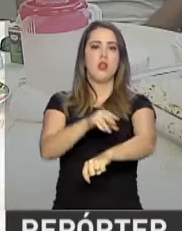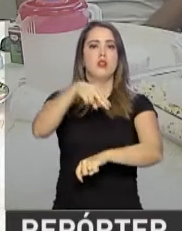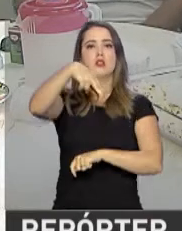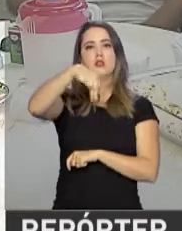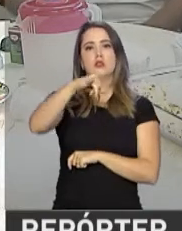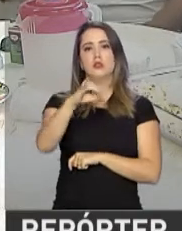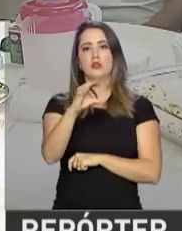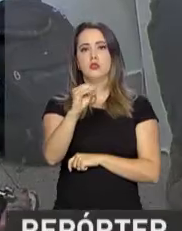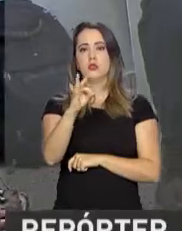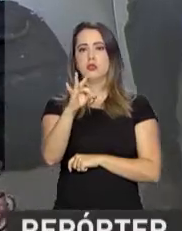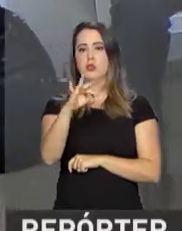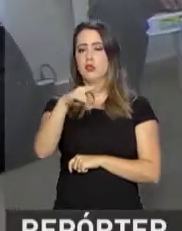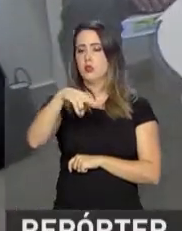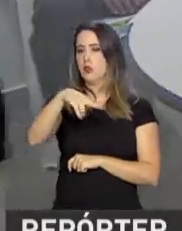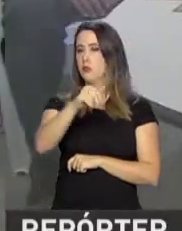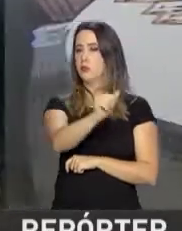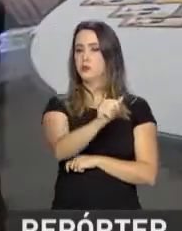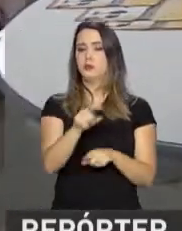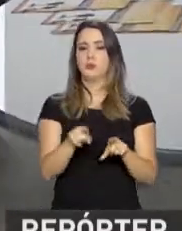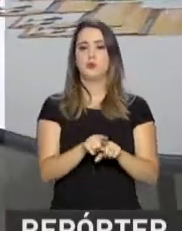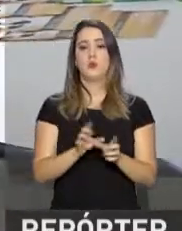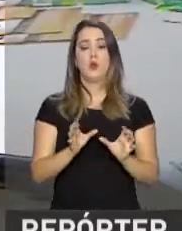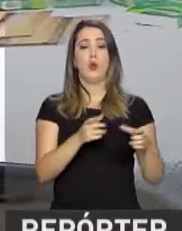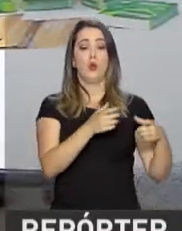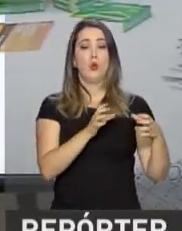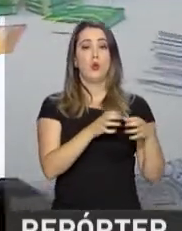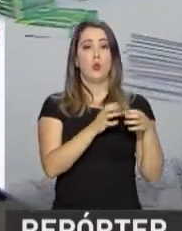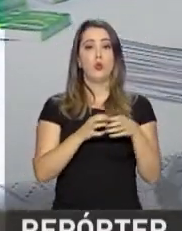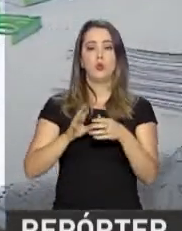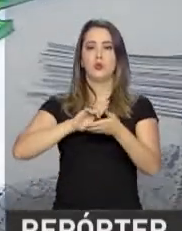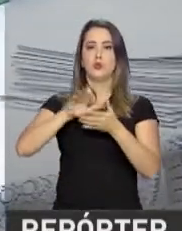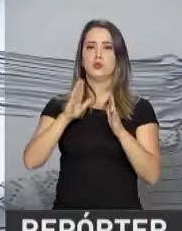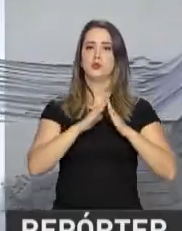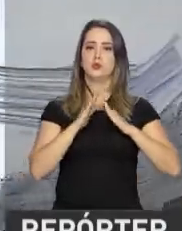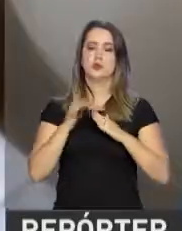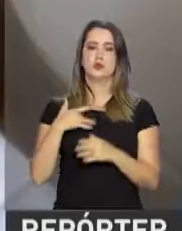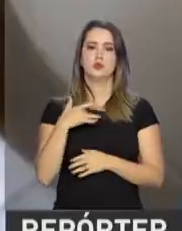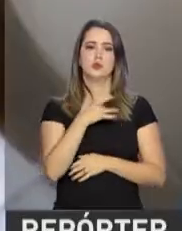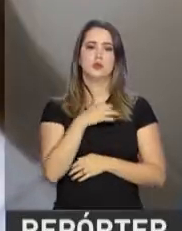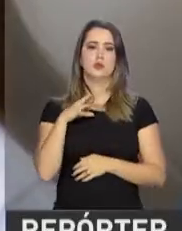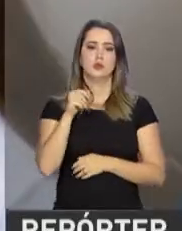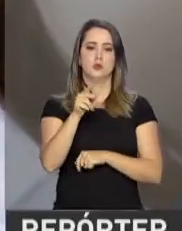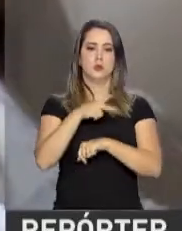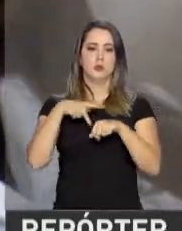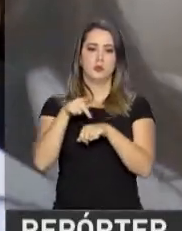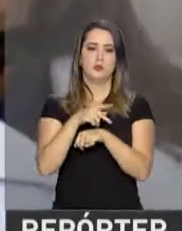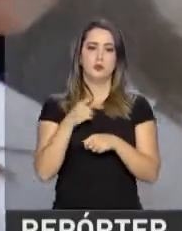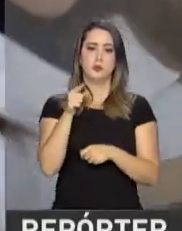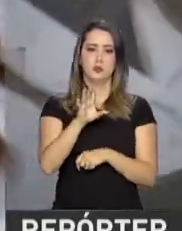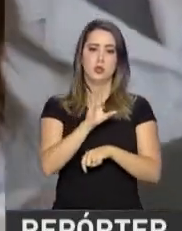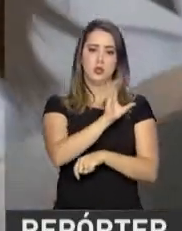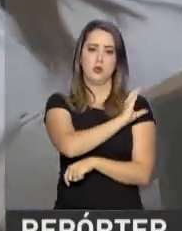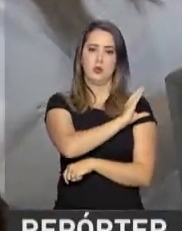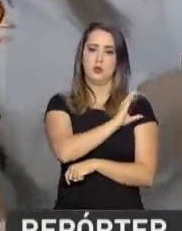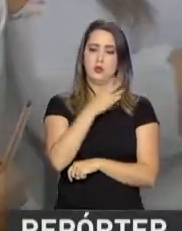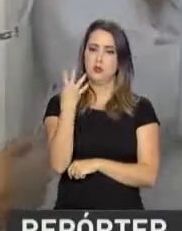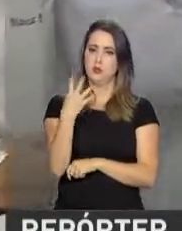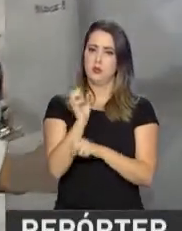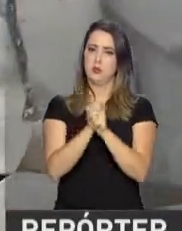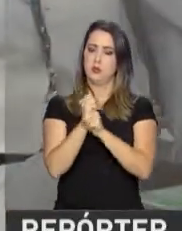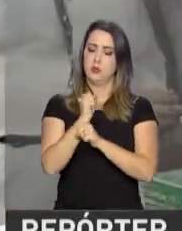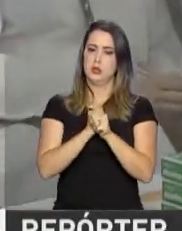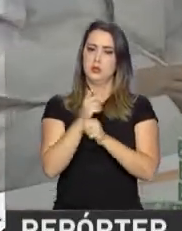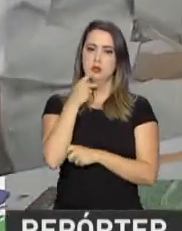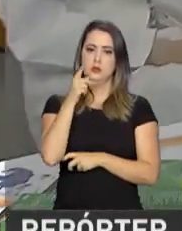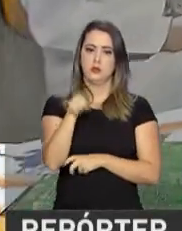pelo sus grupos como esse estão espalhados em postos de saúde de todo o país tira a coordenadora que há quatro anos e garante que